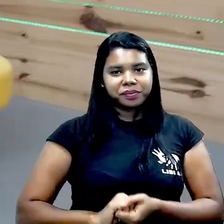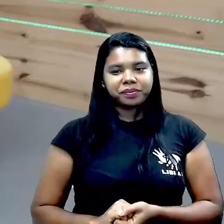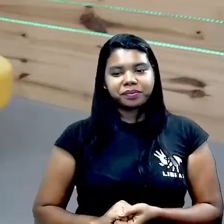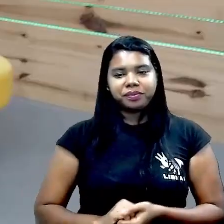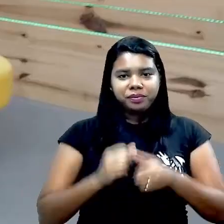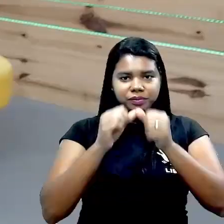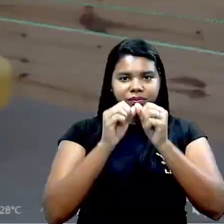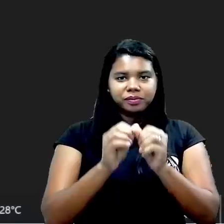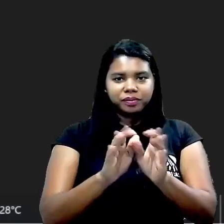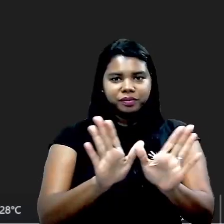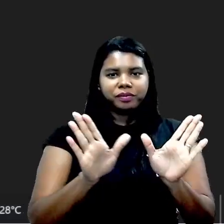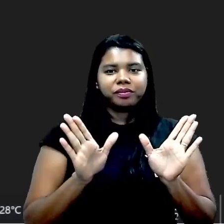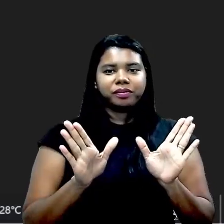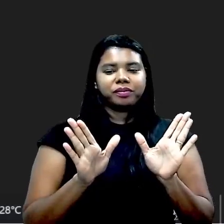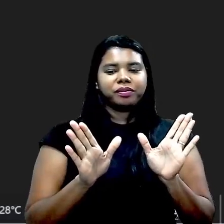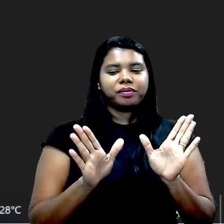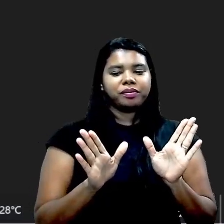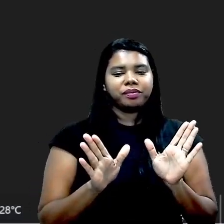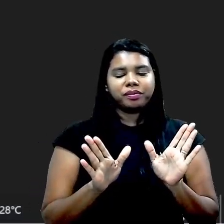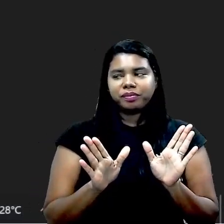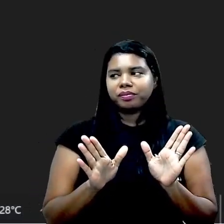abrir aqui ó,